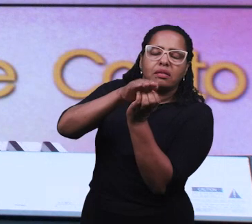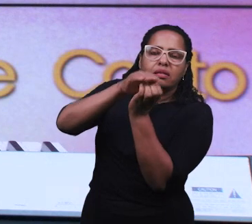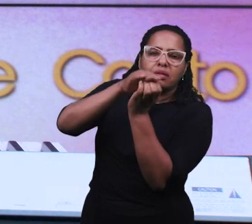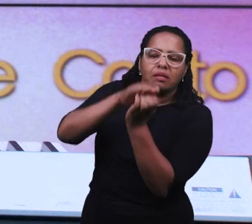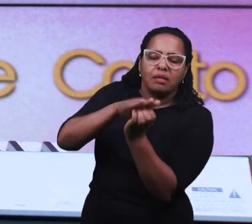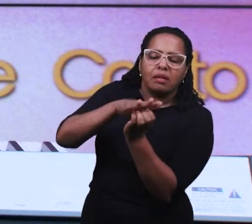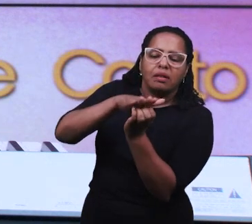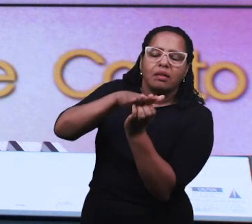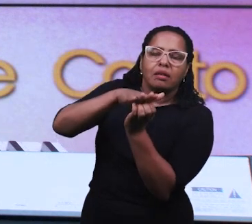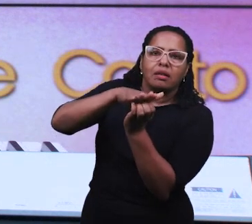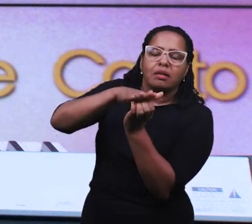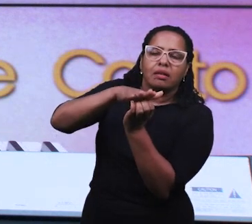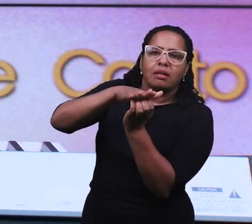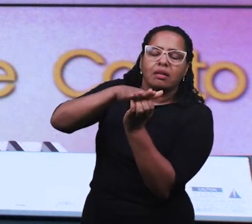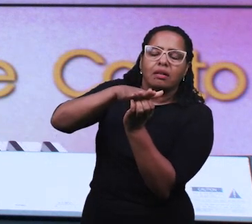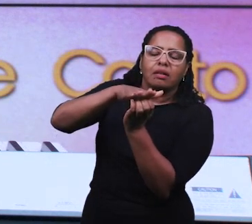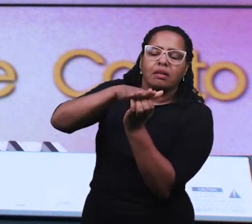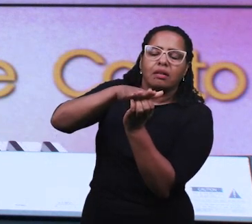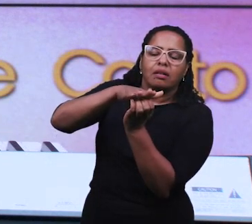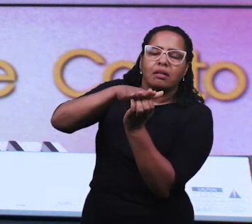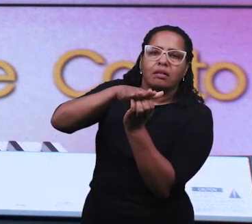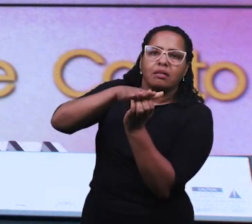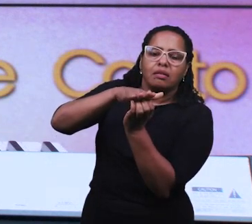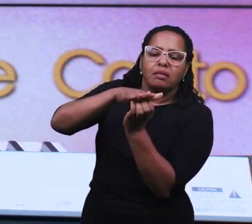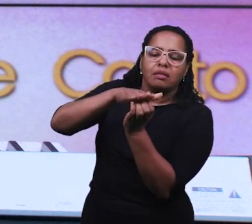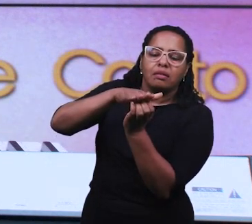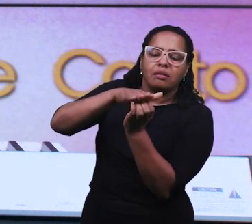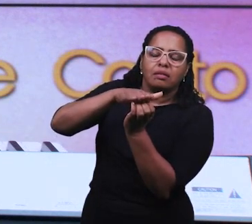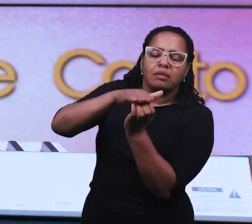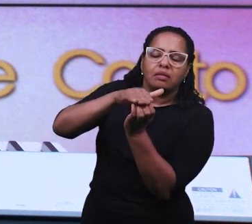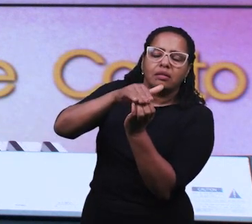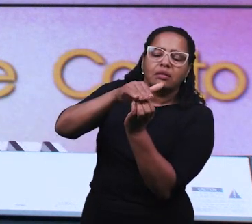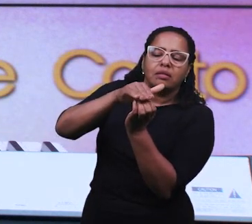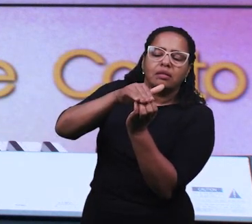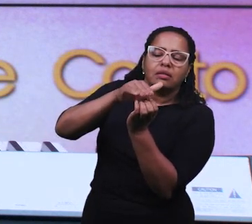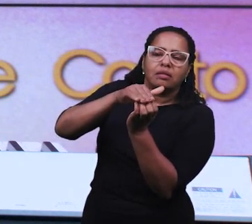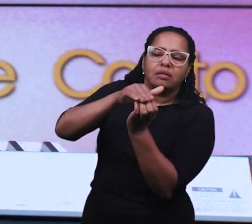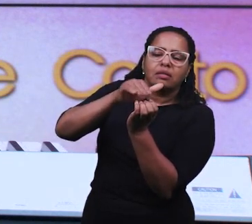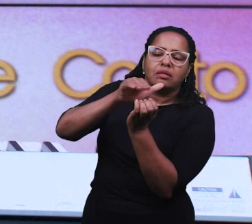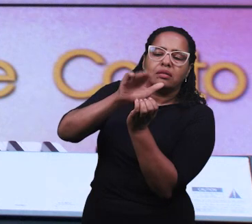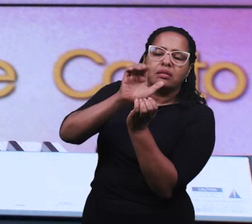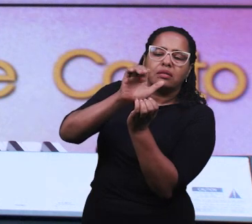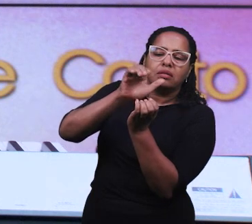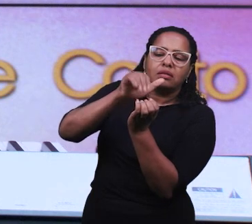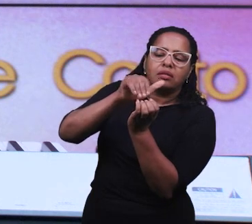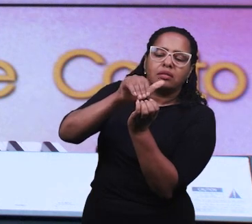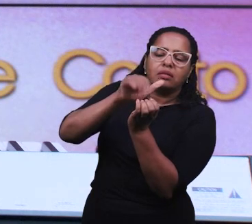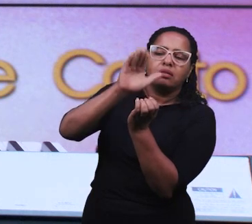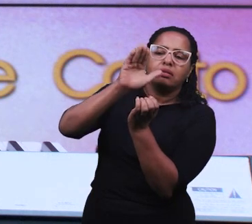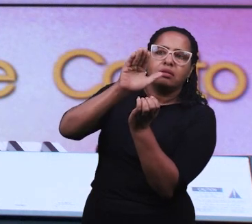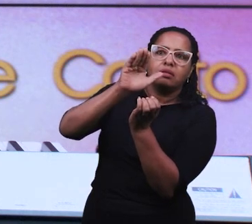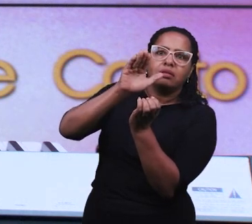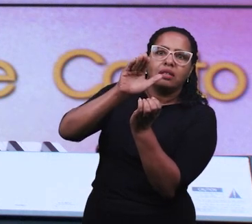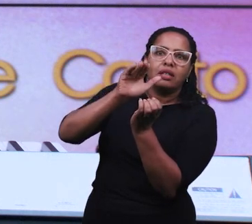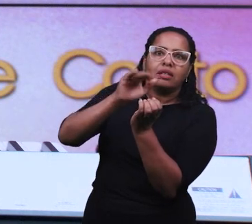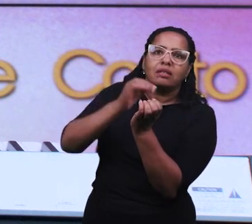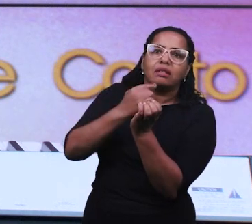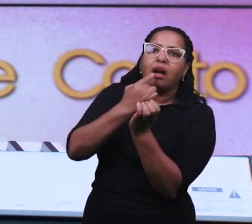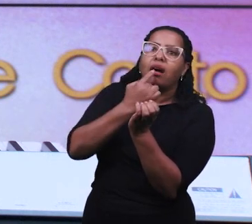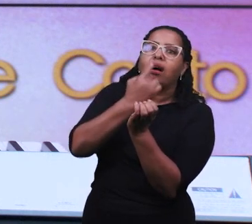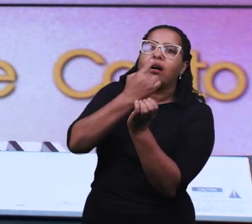está espalhada, se ela encosta ou não encosta no palato duro, no céu da boca. Então,